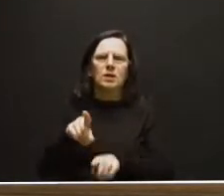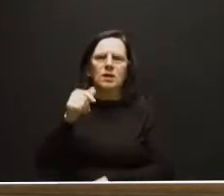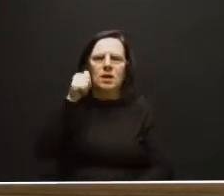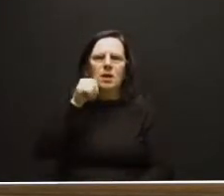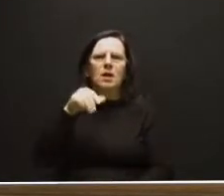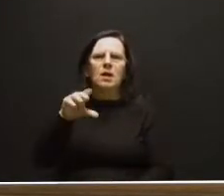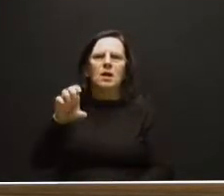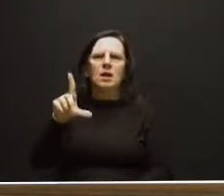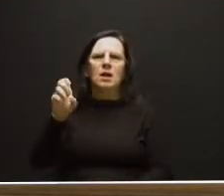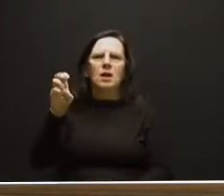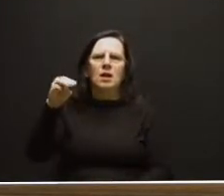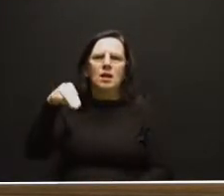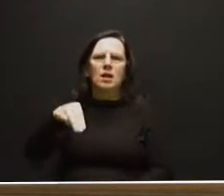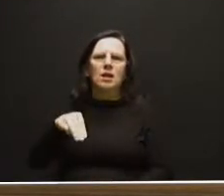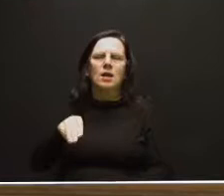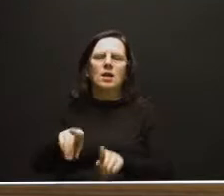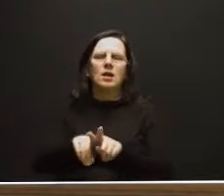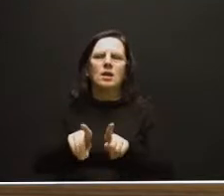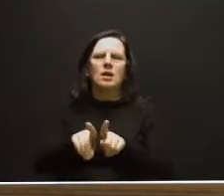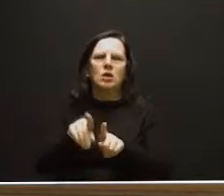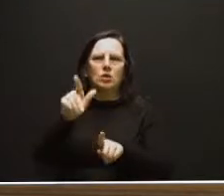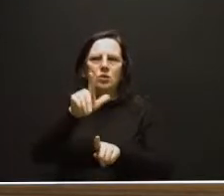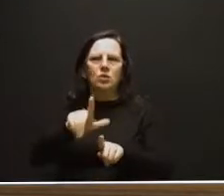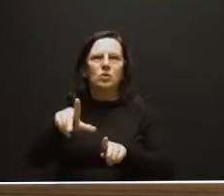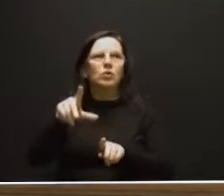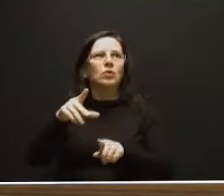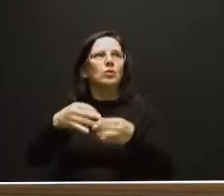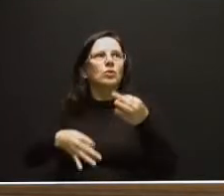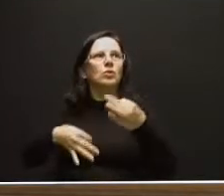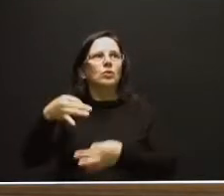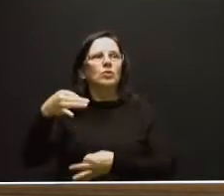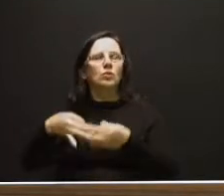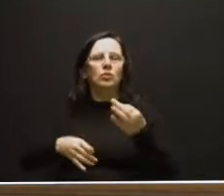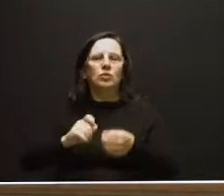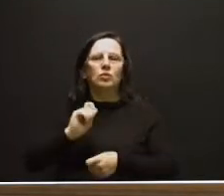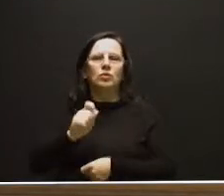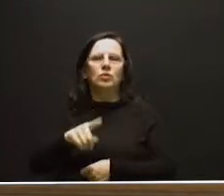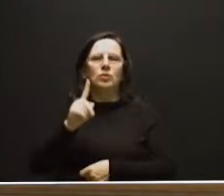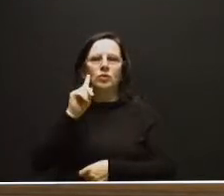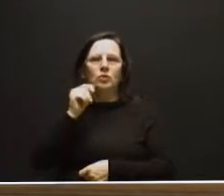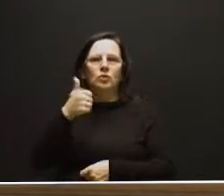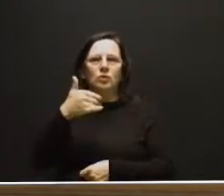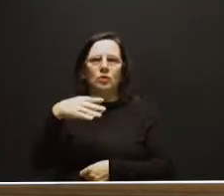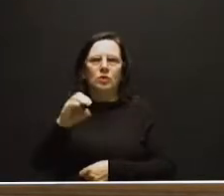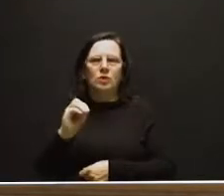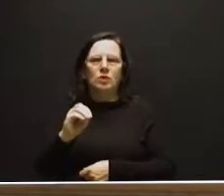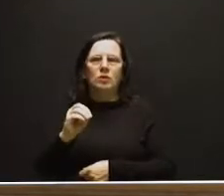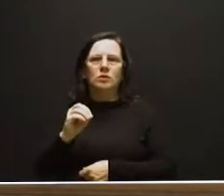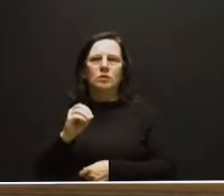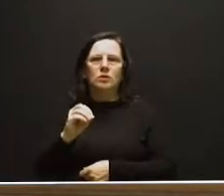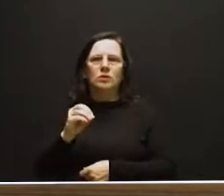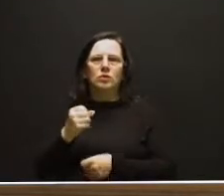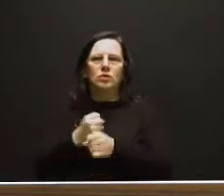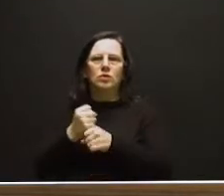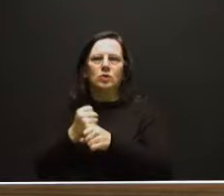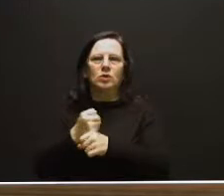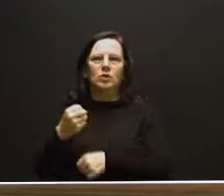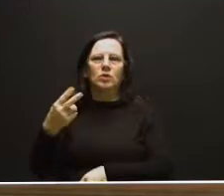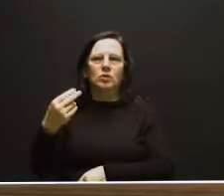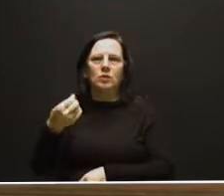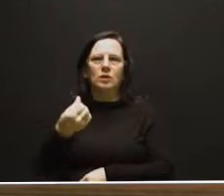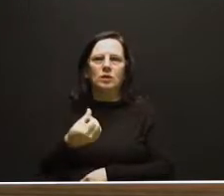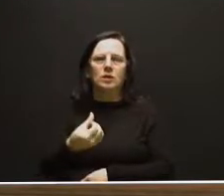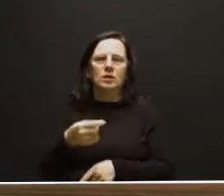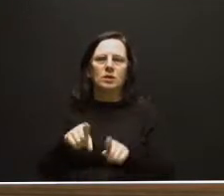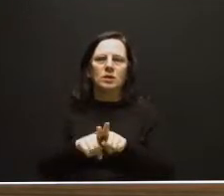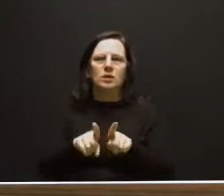pelo acórdão ministro ayres britto tribunal pleno é de 10 2 de 2016 é ministro a